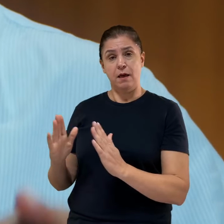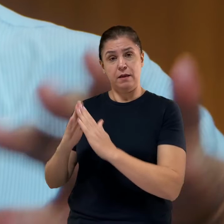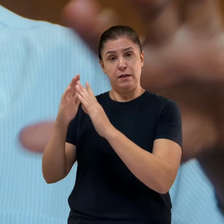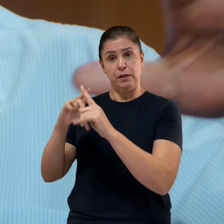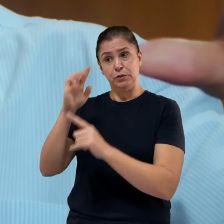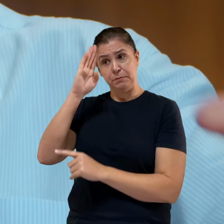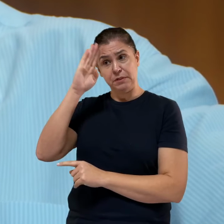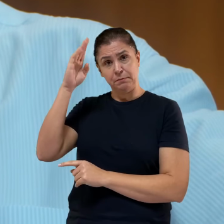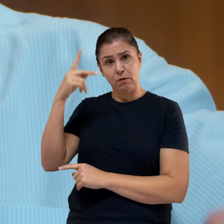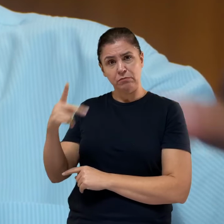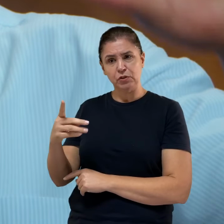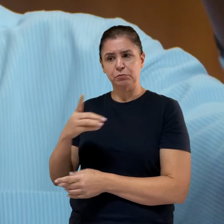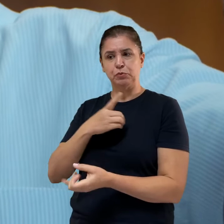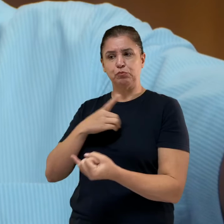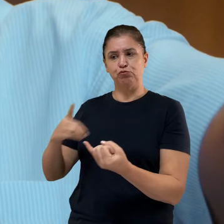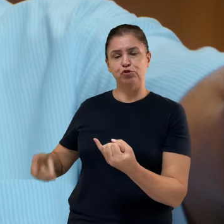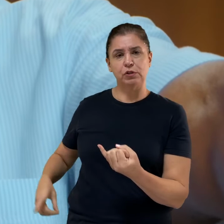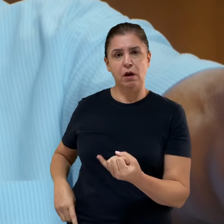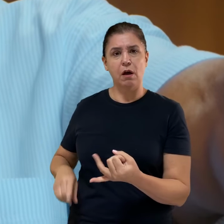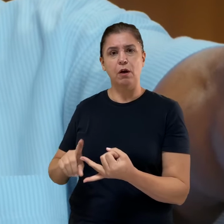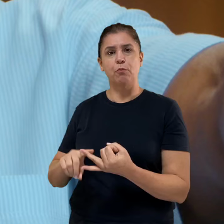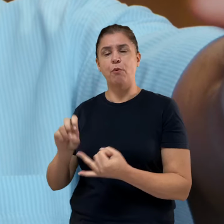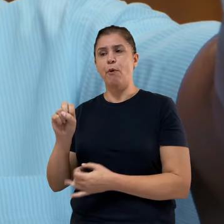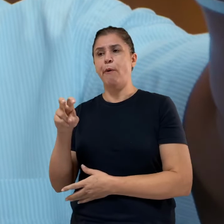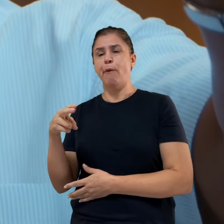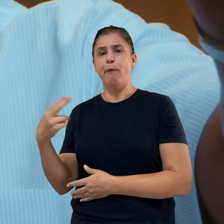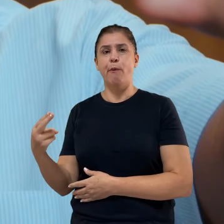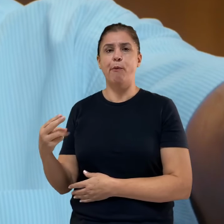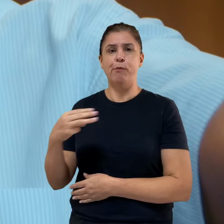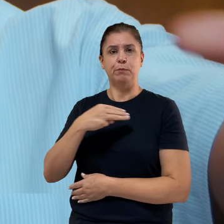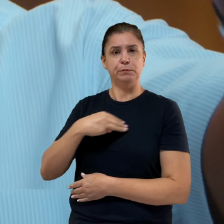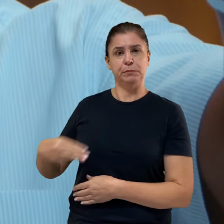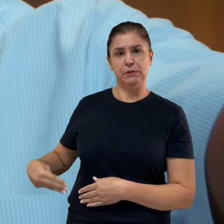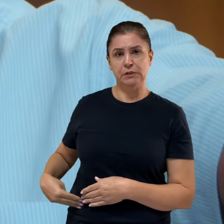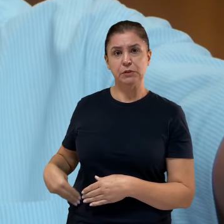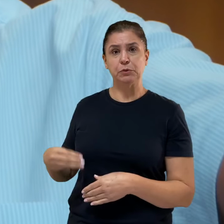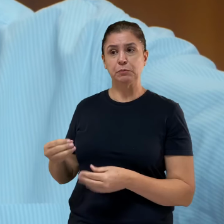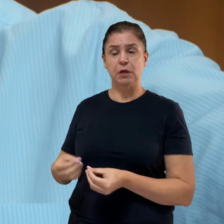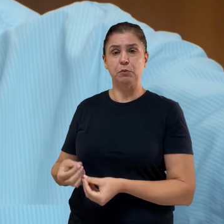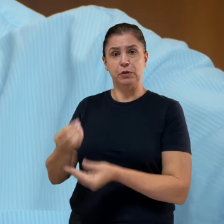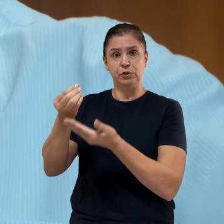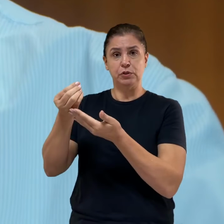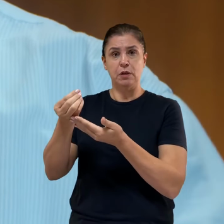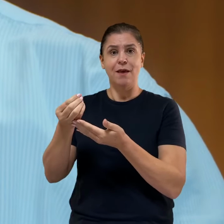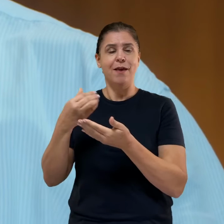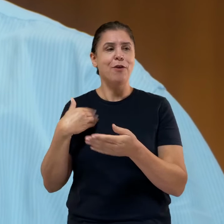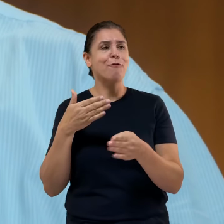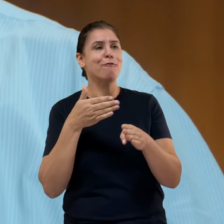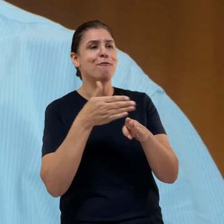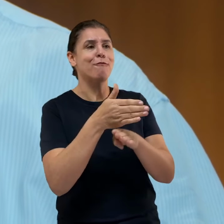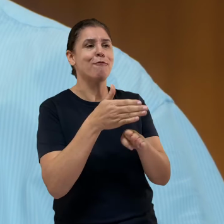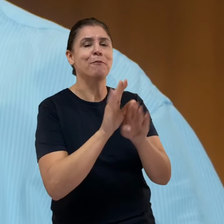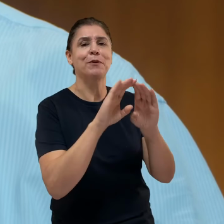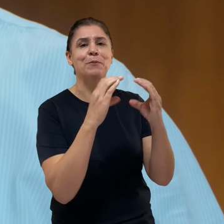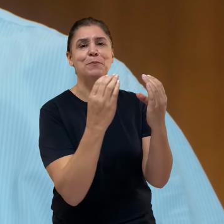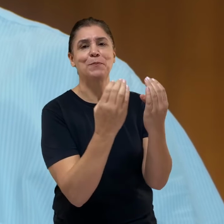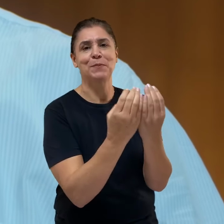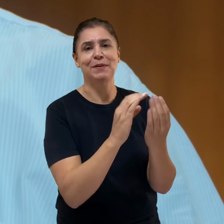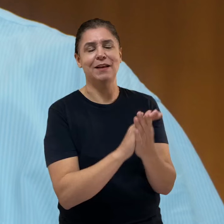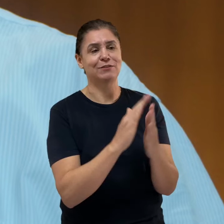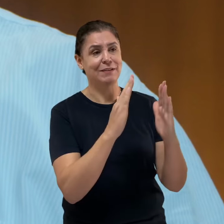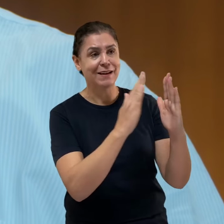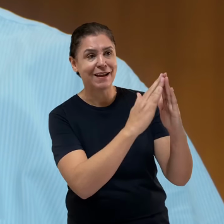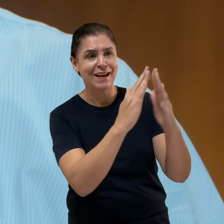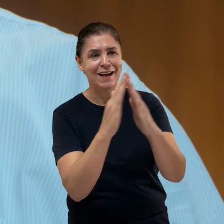Prefiro que deixar lá uma celebração com o diácono, com o ministro da Eucaristia. Eu vou para a comunidade.